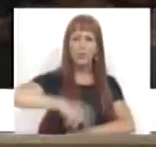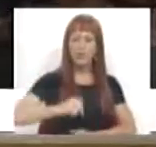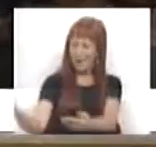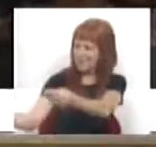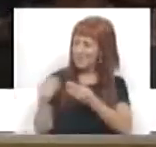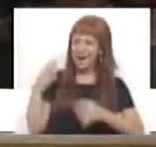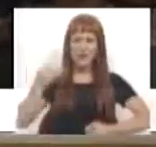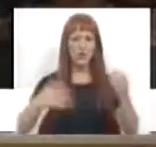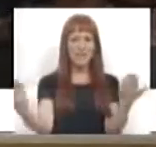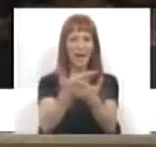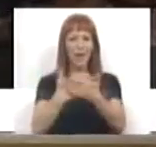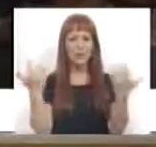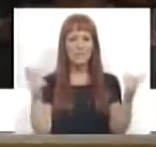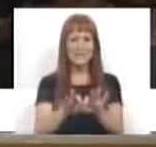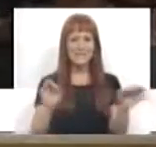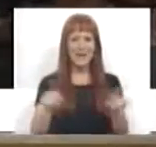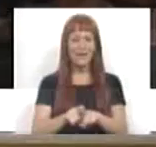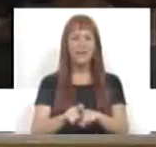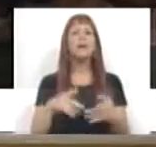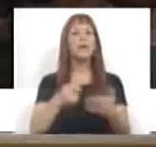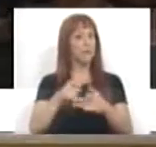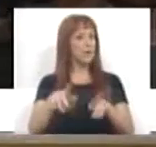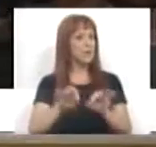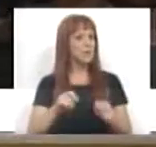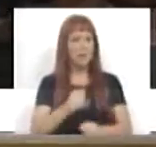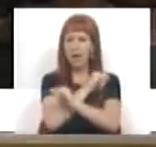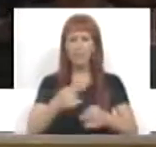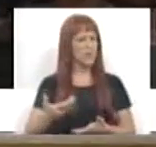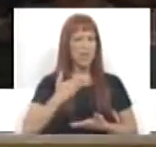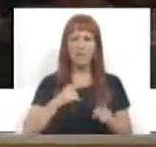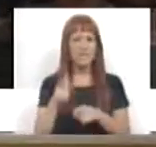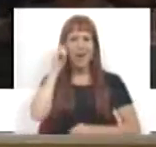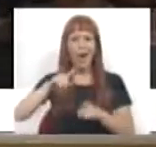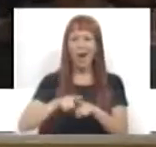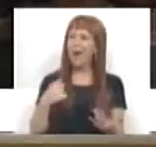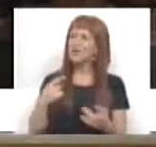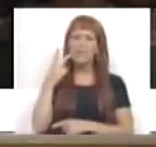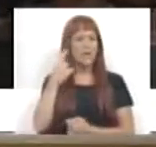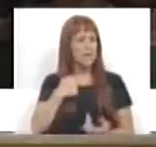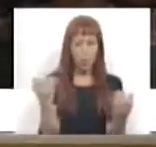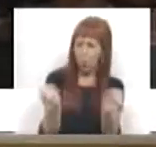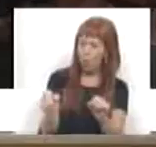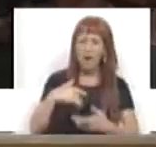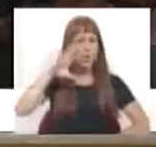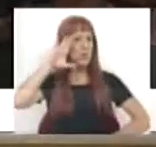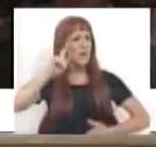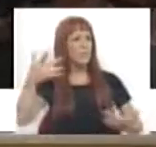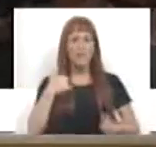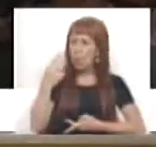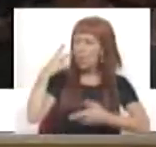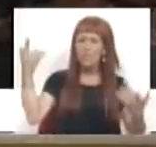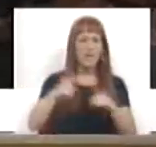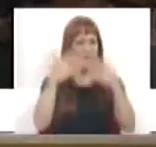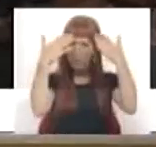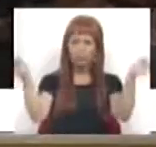e trazer justiça à economia, começando a pagar a insuportável dívida para com quem, vivendo em privação, não vive